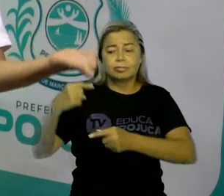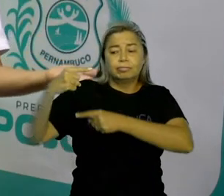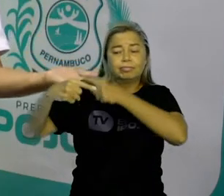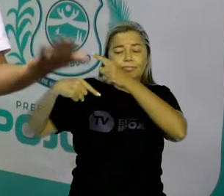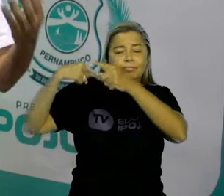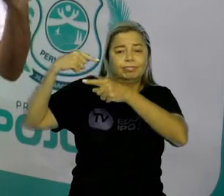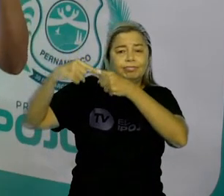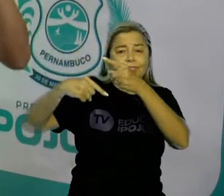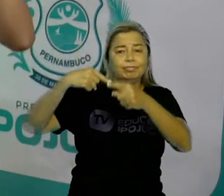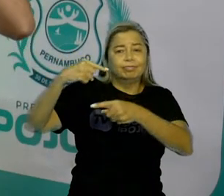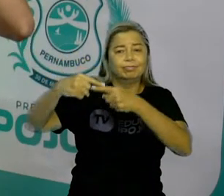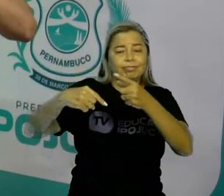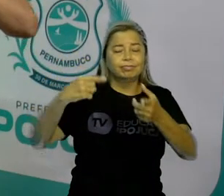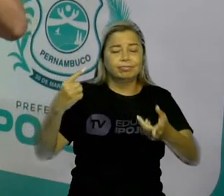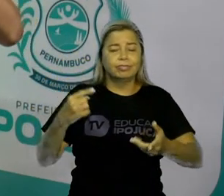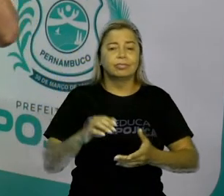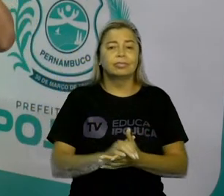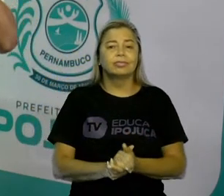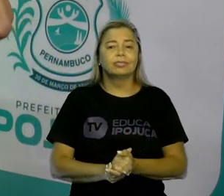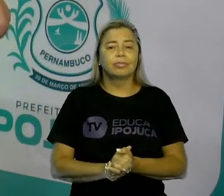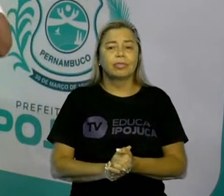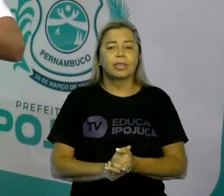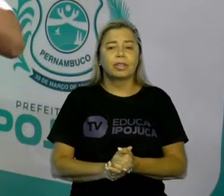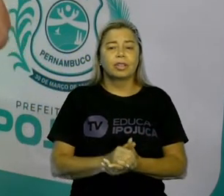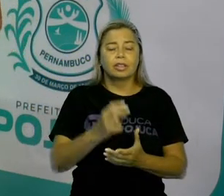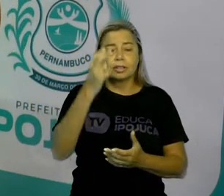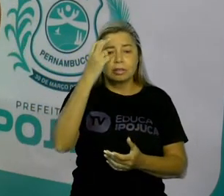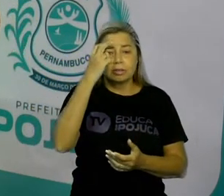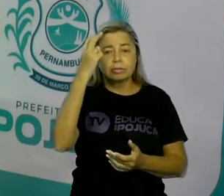em geração. Porque culturas são coisas que as